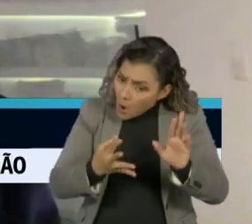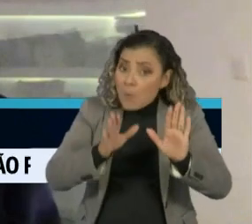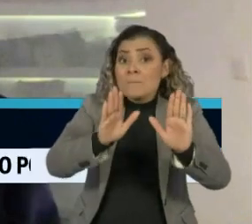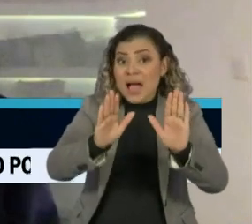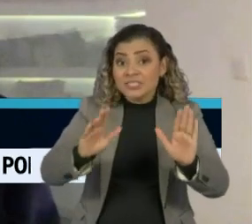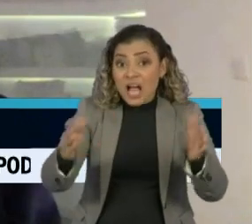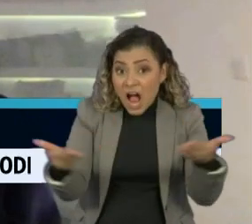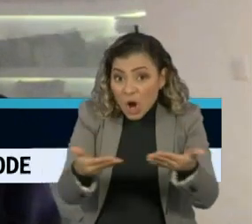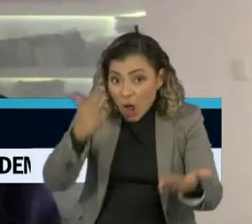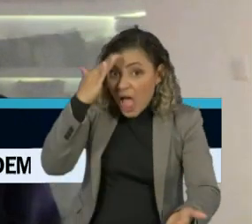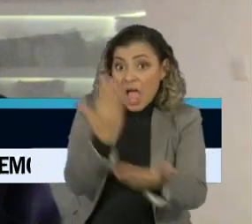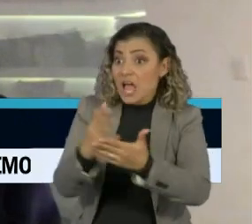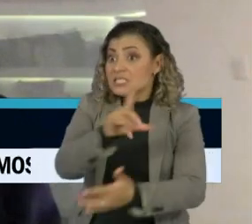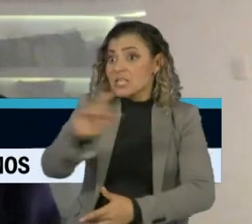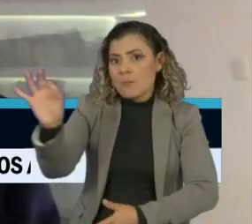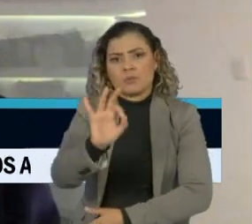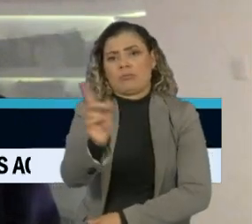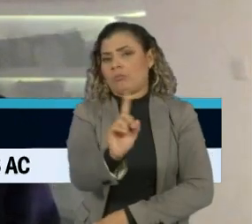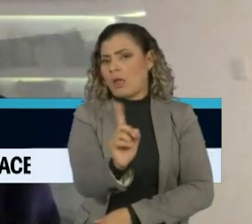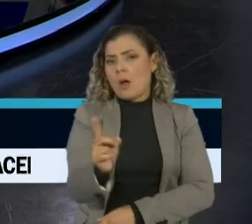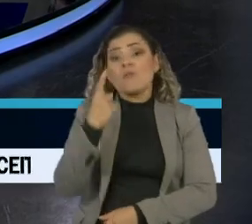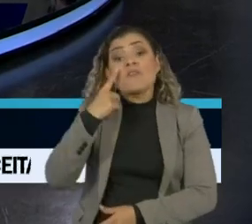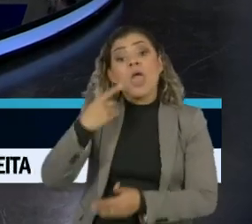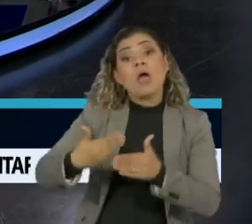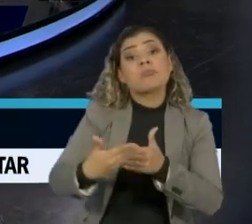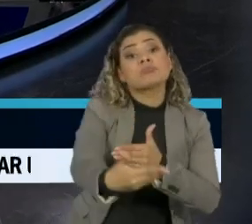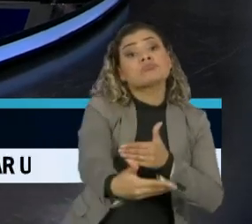aos tempos em que isso vai estar disponível em